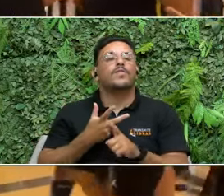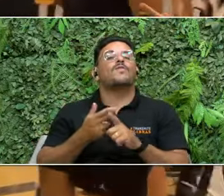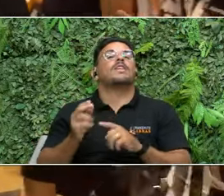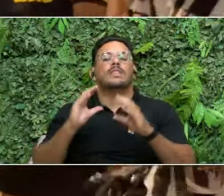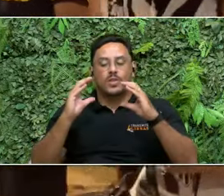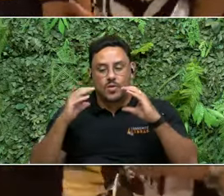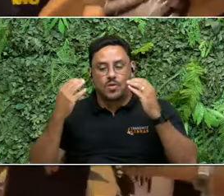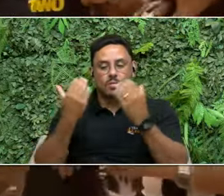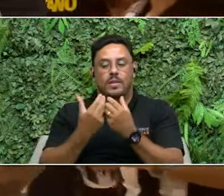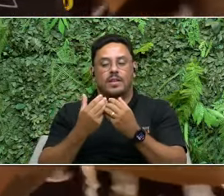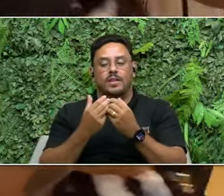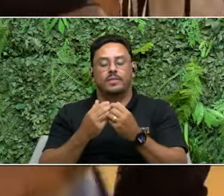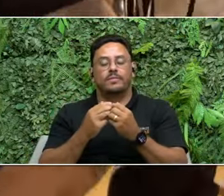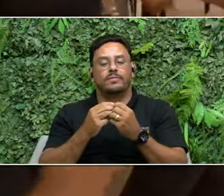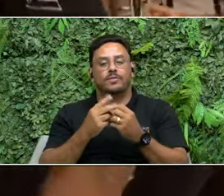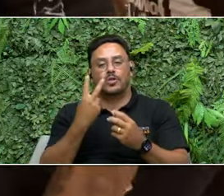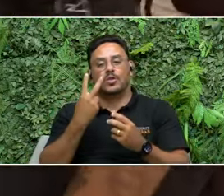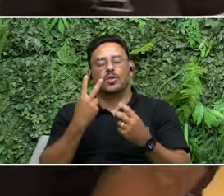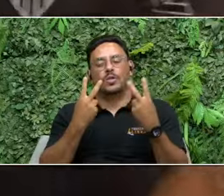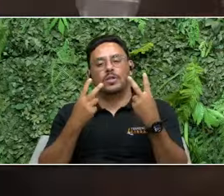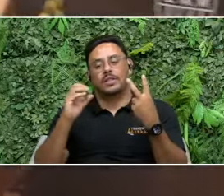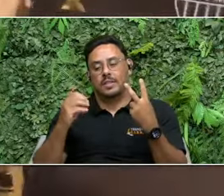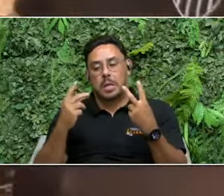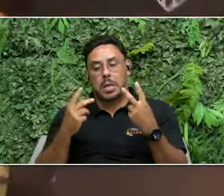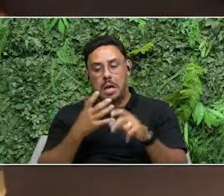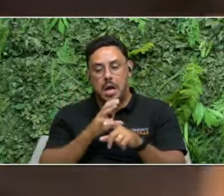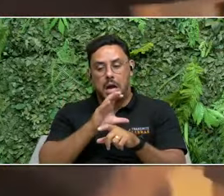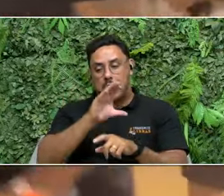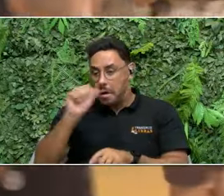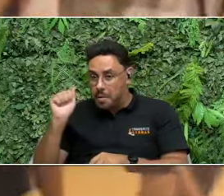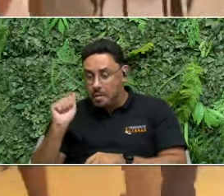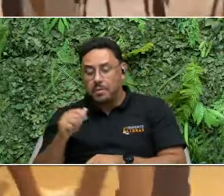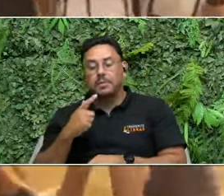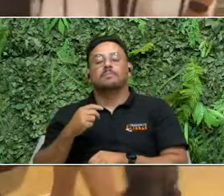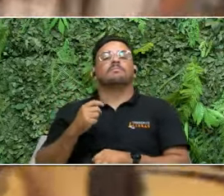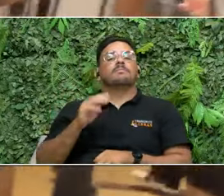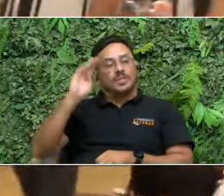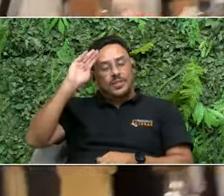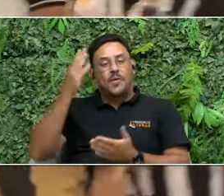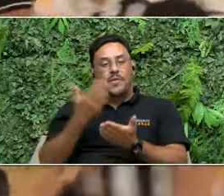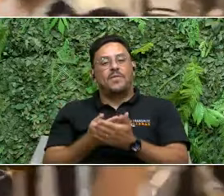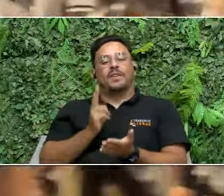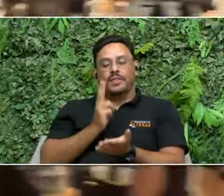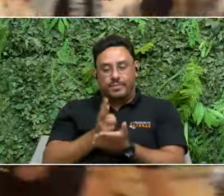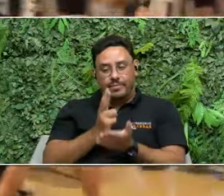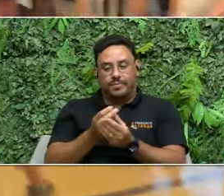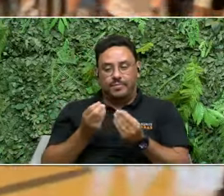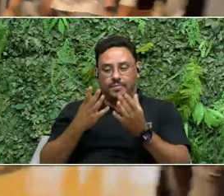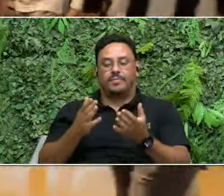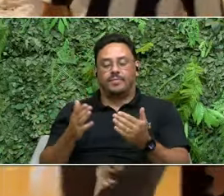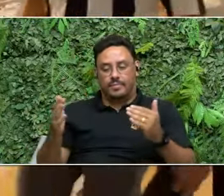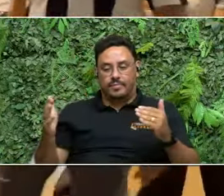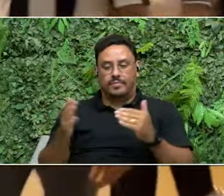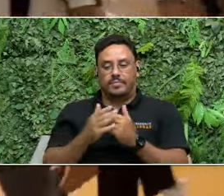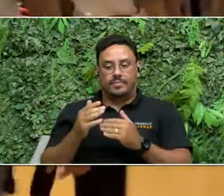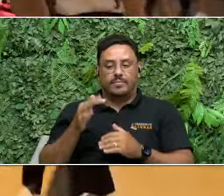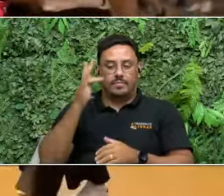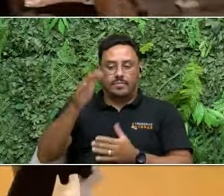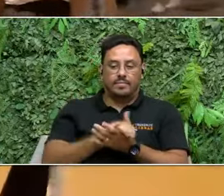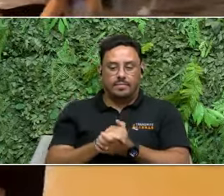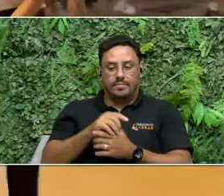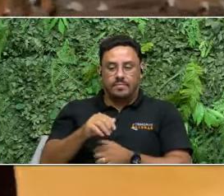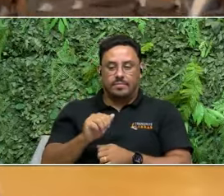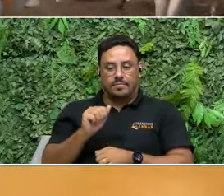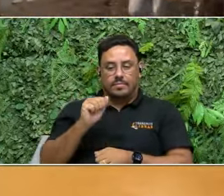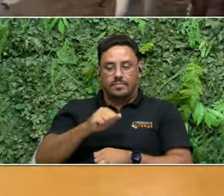Mineirão semana que vem 2 a 0 e campeão aí ó e a confiança continua e eu entrego para vocês aí até daqui a pouco ao vivo de novo aqui